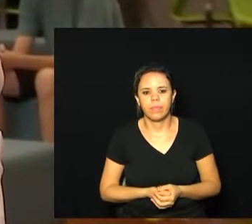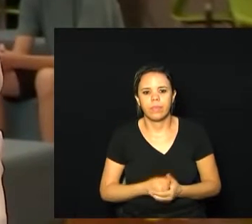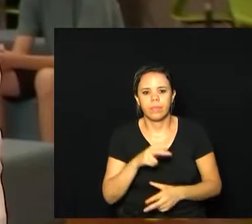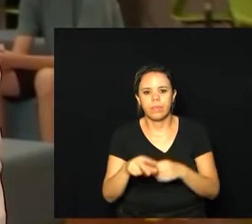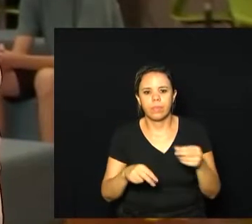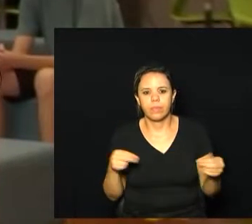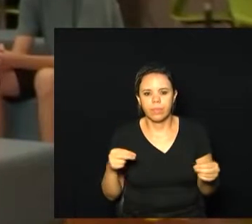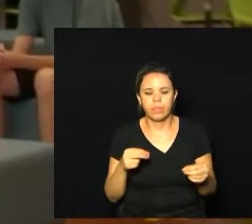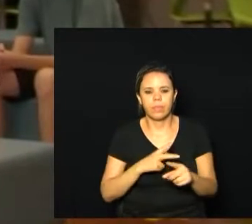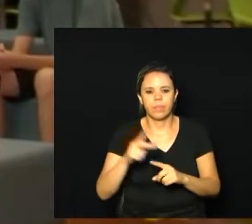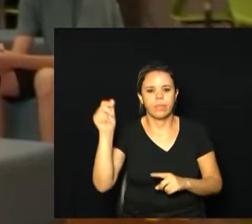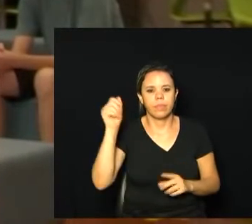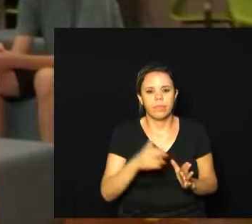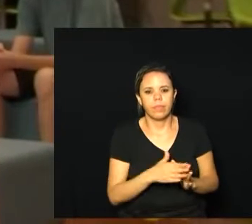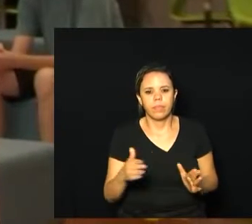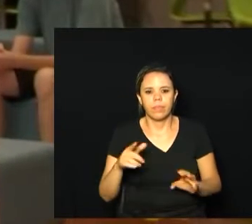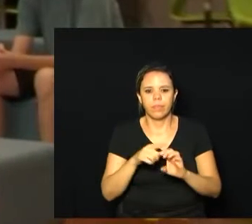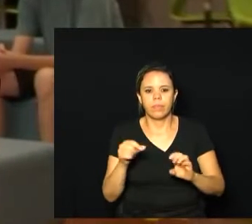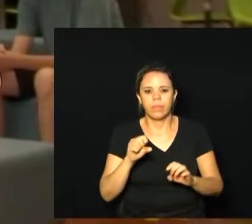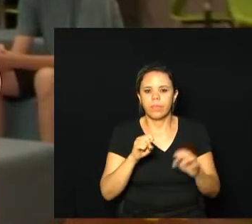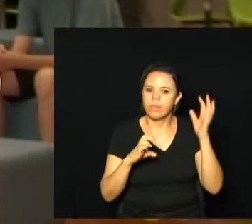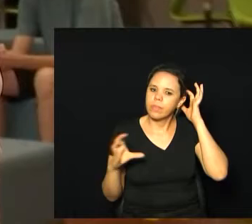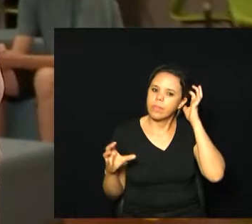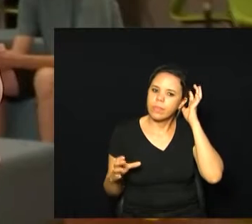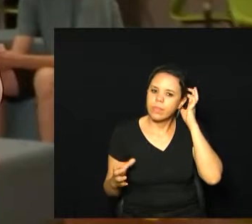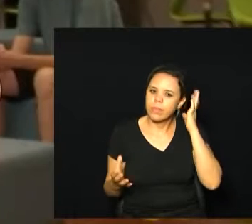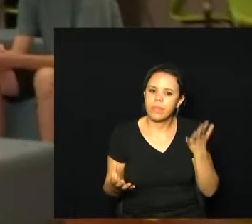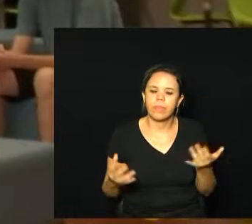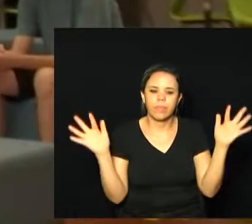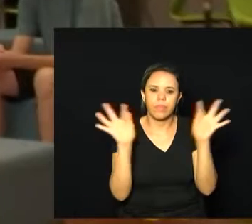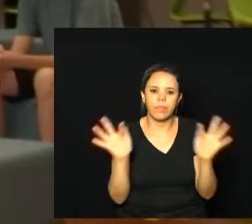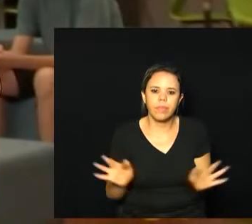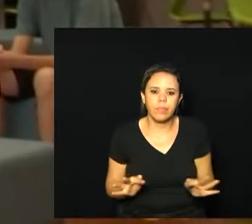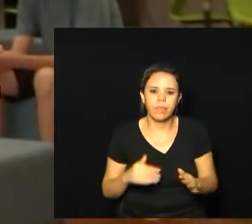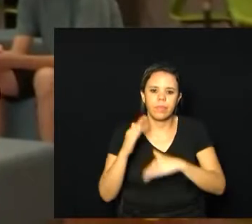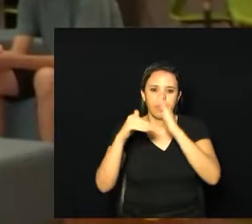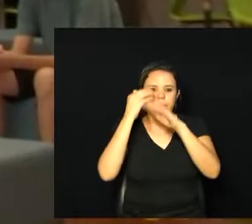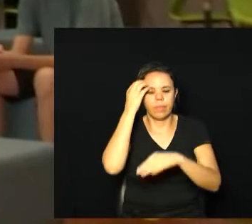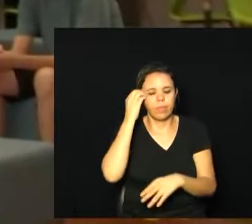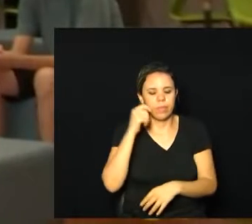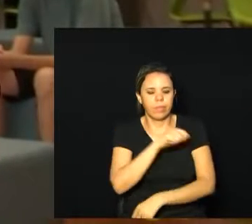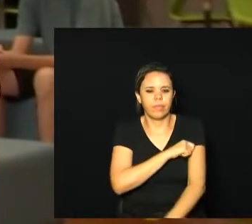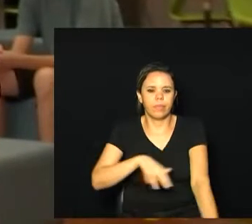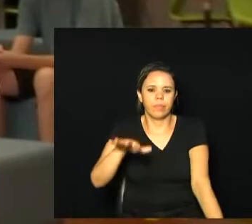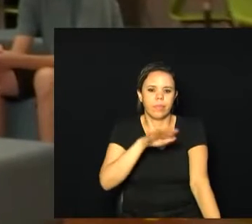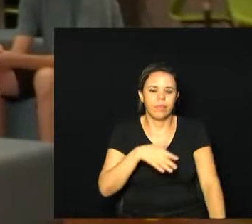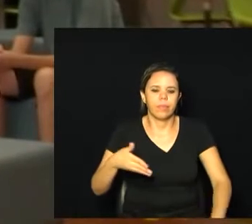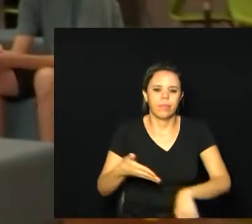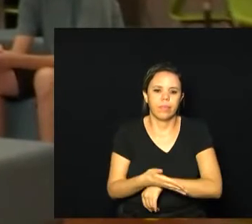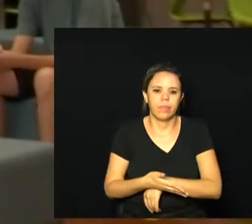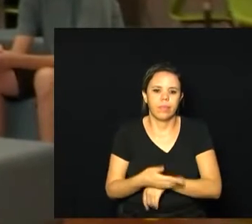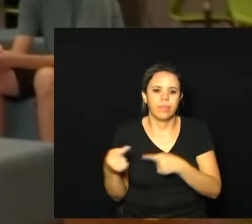agraciados aí com o campeão dessa edição do Empreenda Senac e estamos muito felizes com o desenvolvimento dos nossos alunos, com a participação